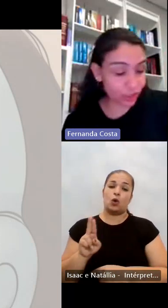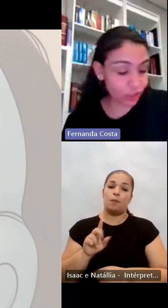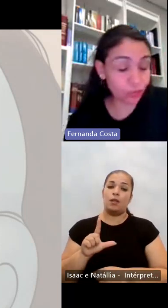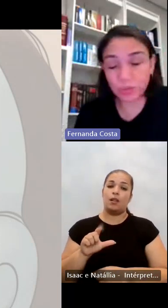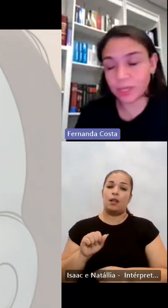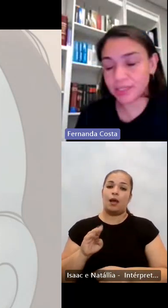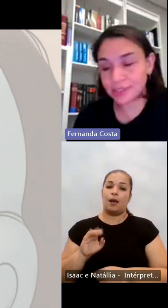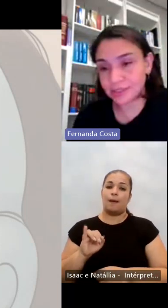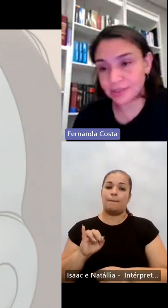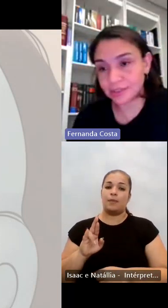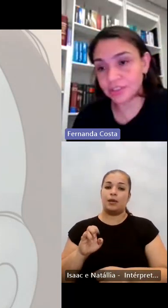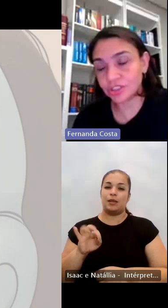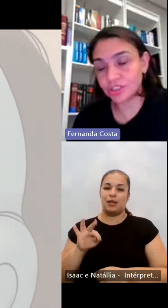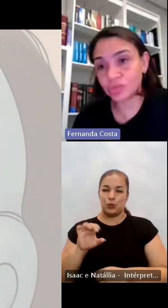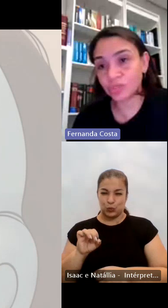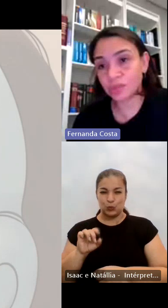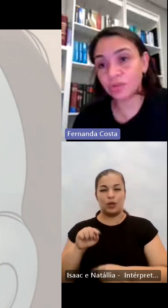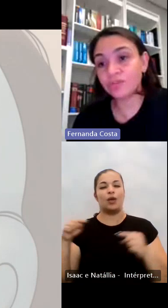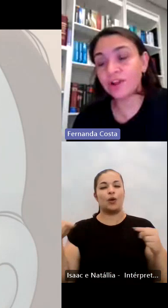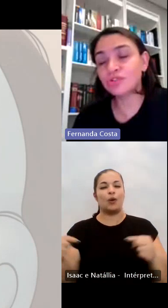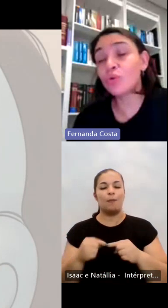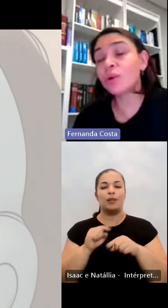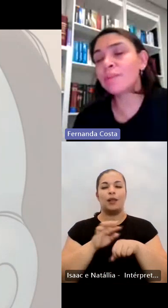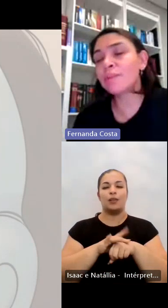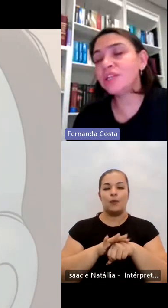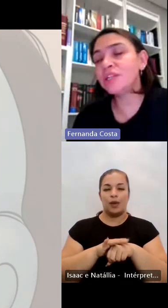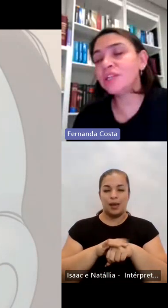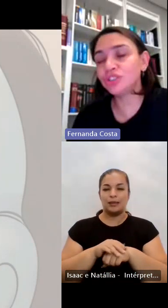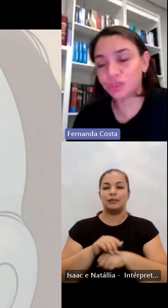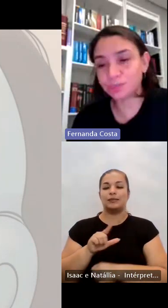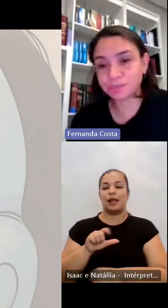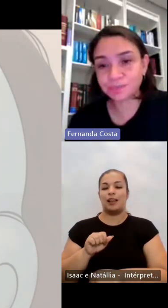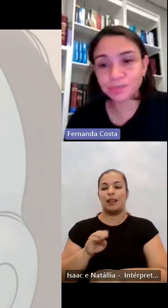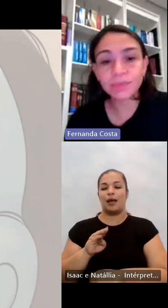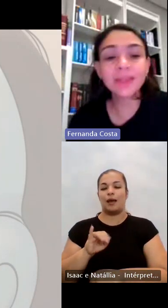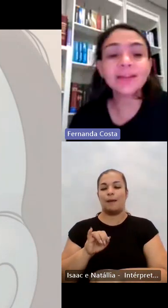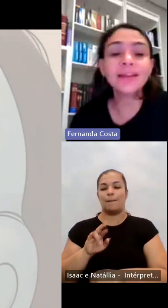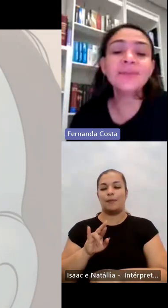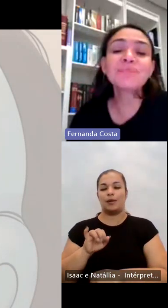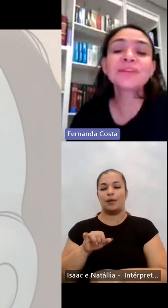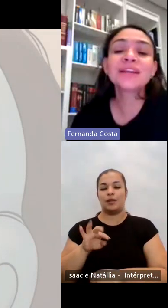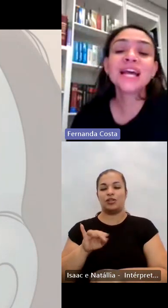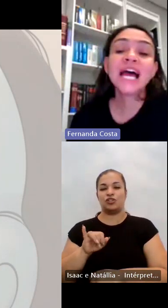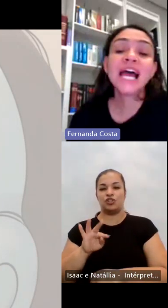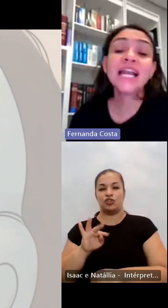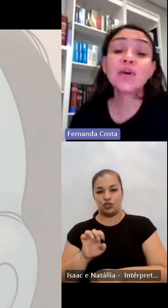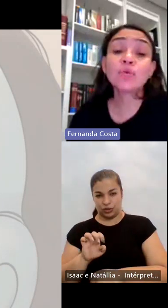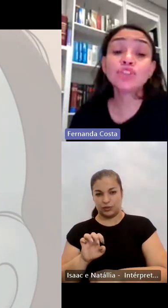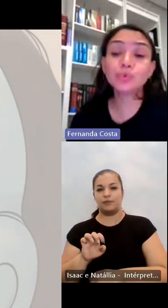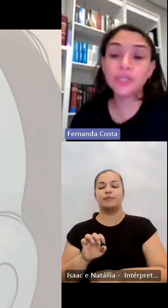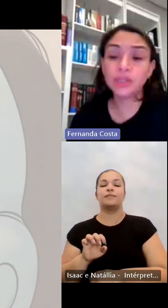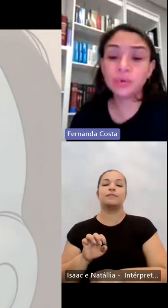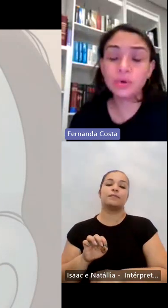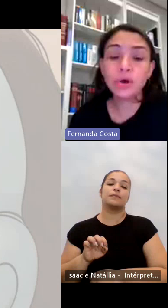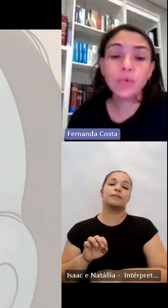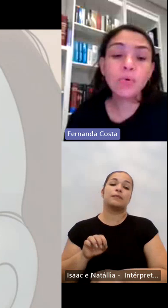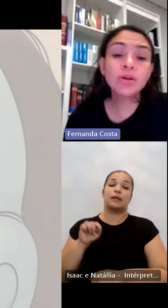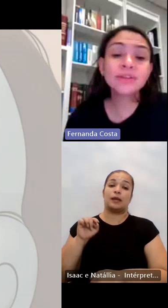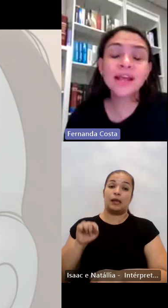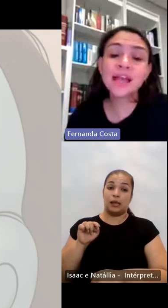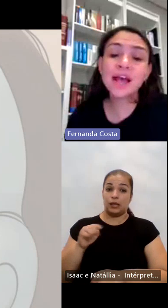lembrar de uma doença que a gente escuta muito falar, eu estou com labirintite, né? Ele é